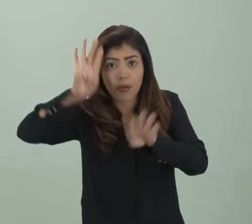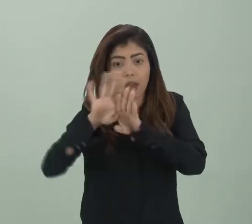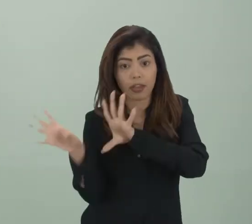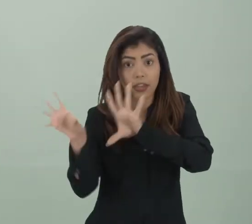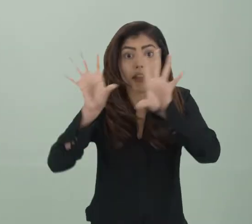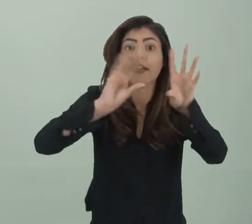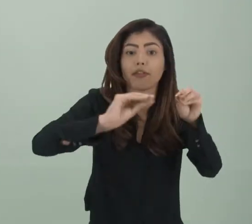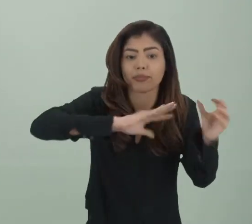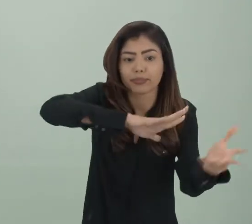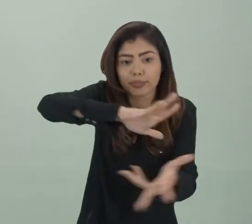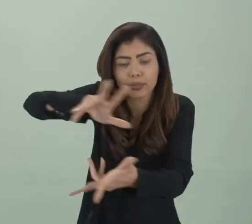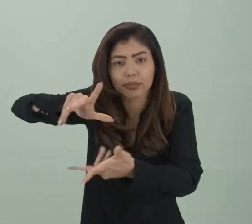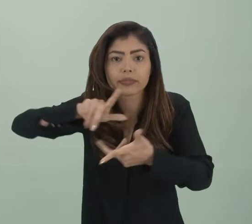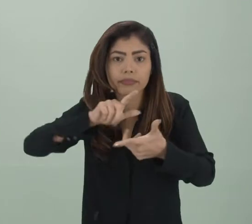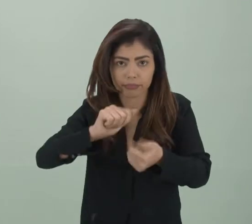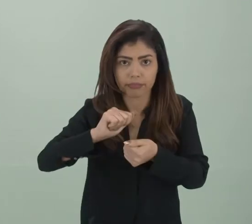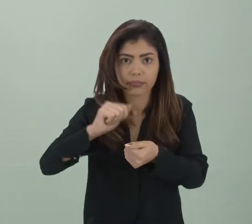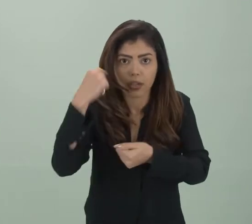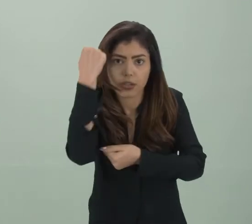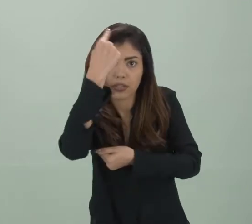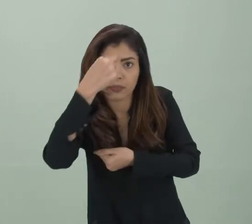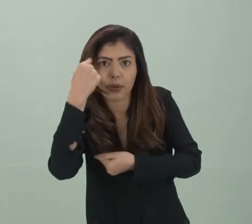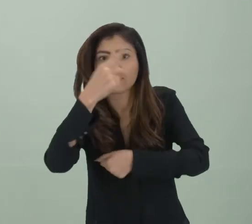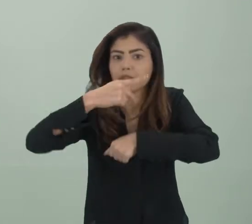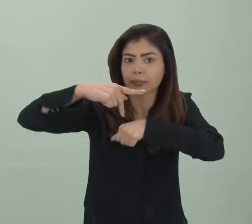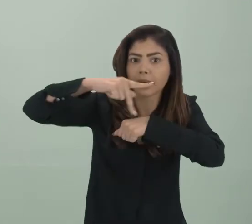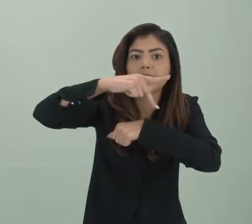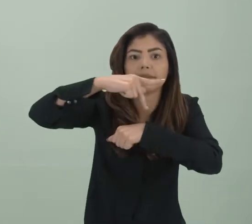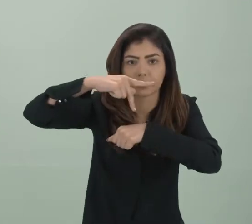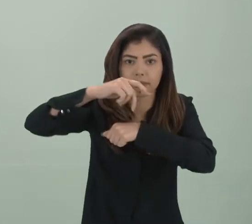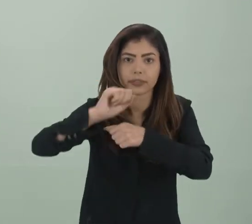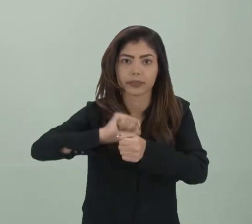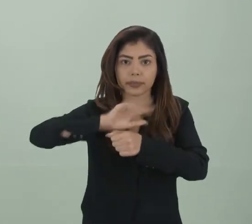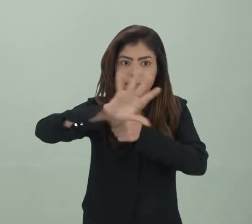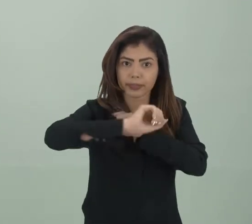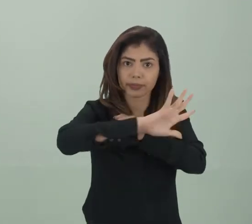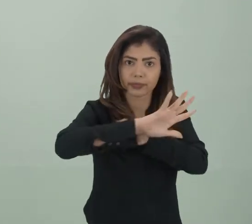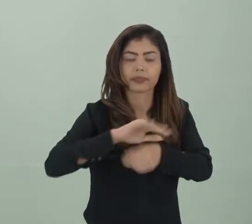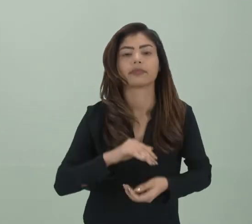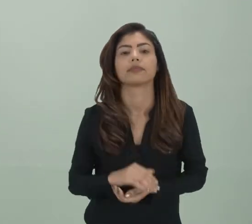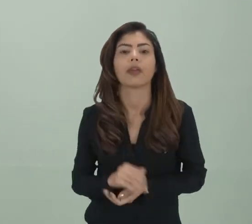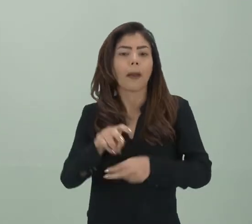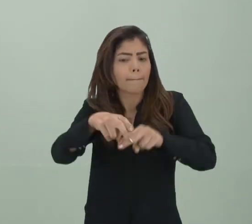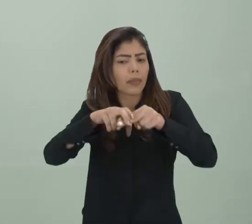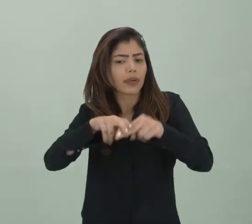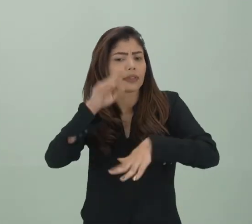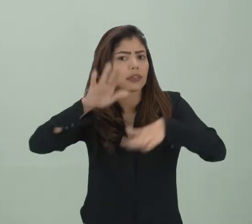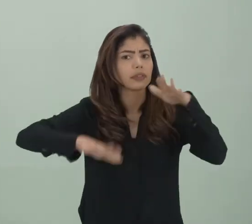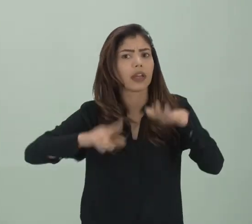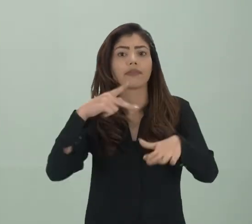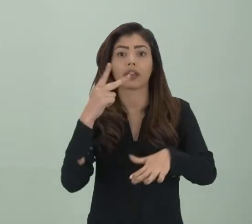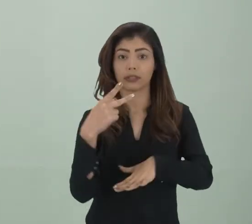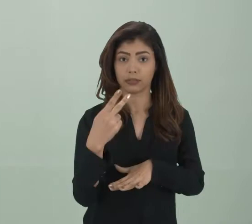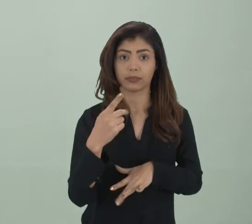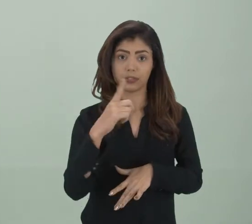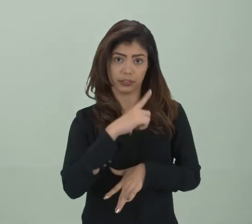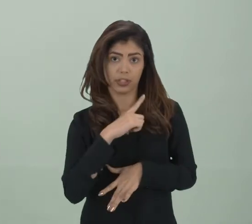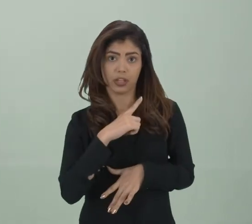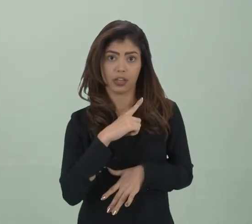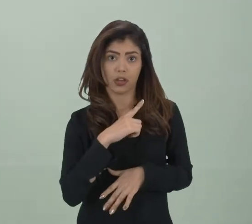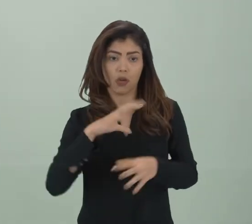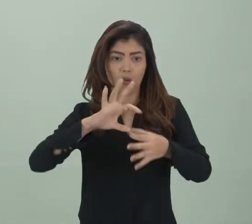levou para os mundos espanhóis falantes aí por fora. Então, por isso que nós dizemos que sempre há